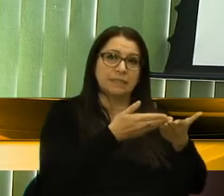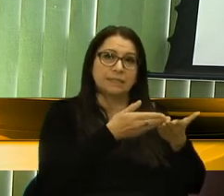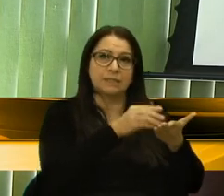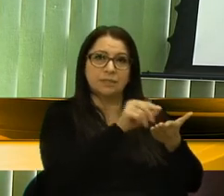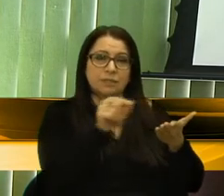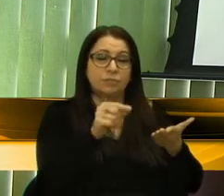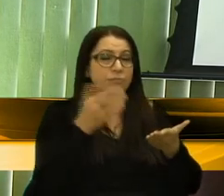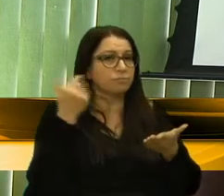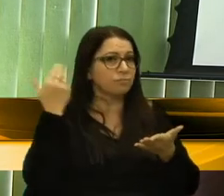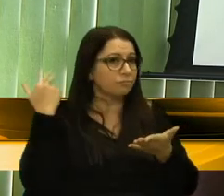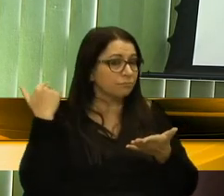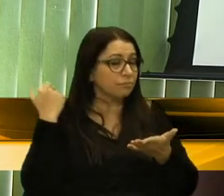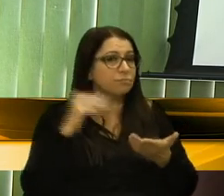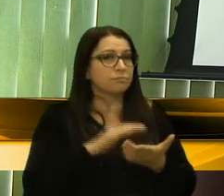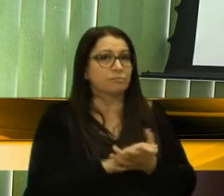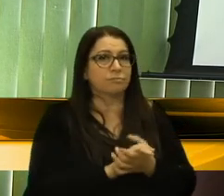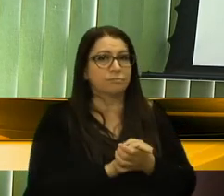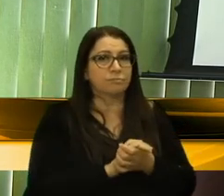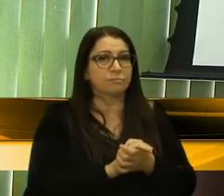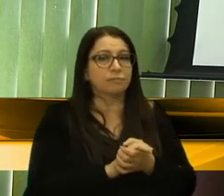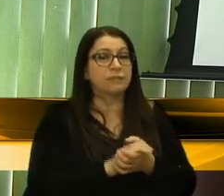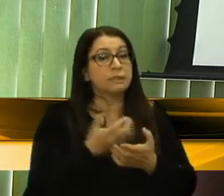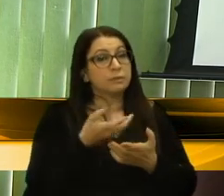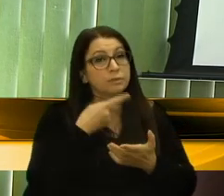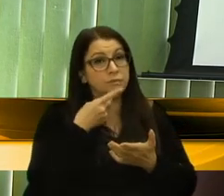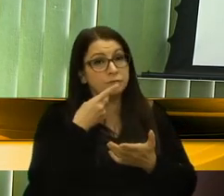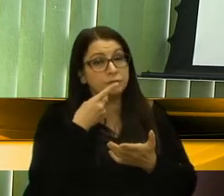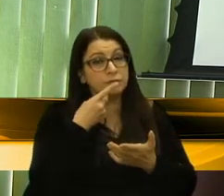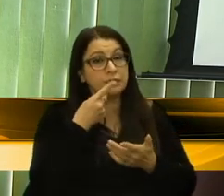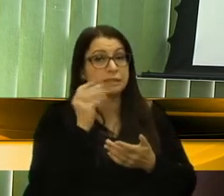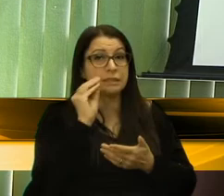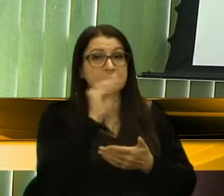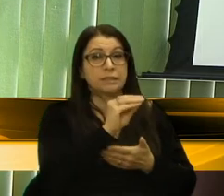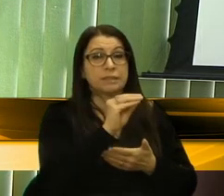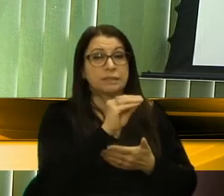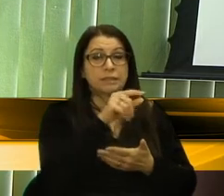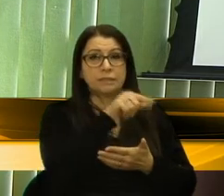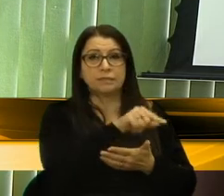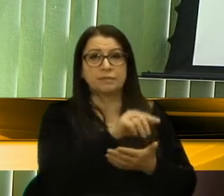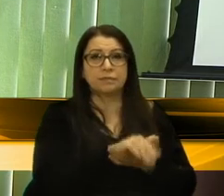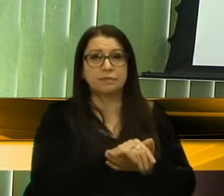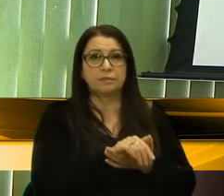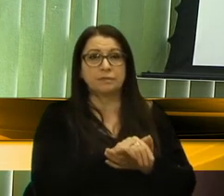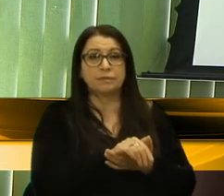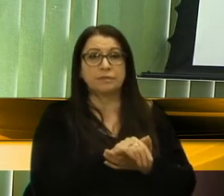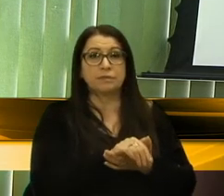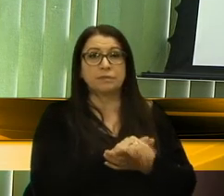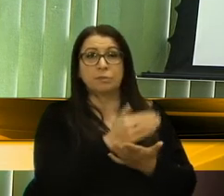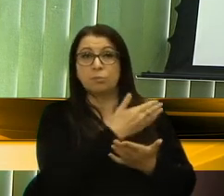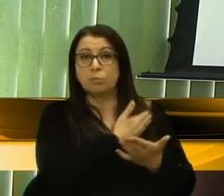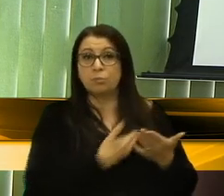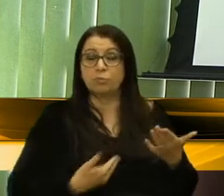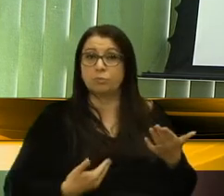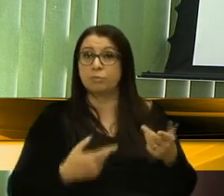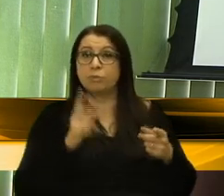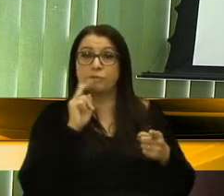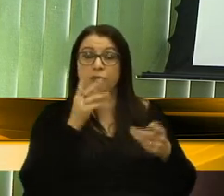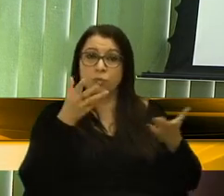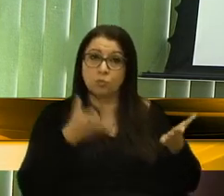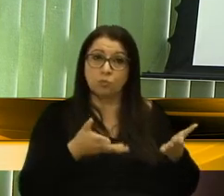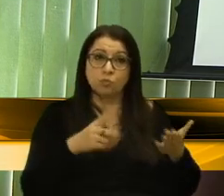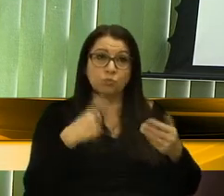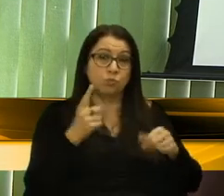tratava antigamente. Então, quero fazer essa colocação aqui em público, dizer que hoje é